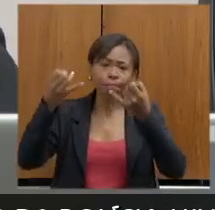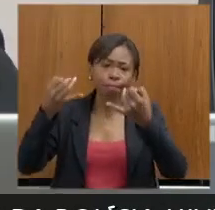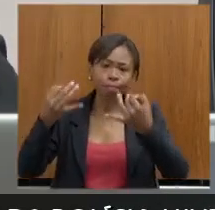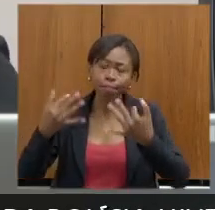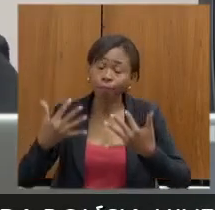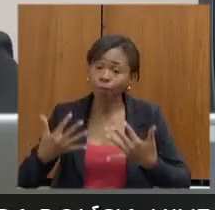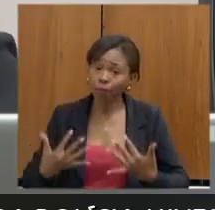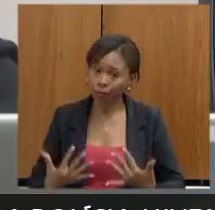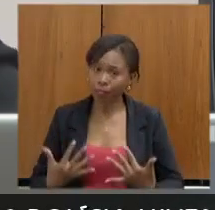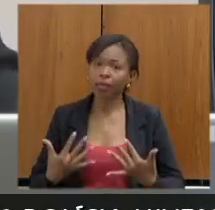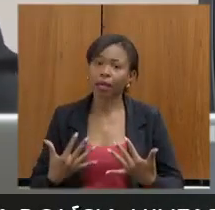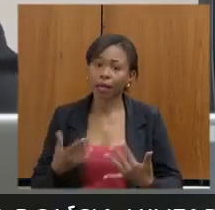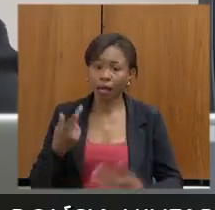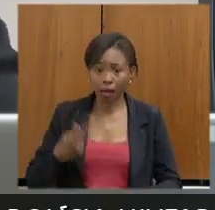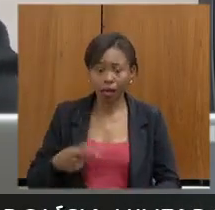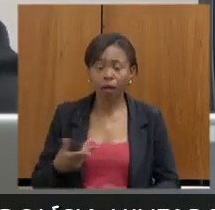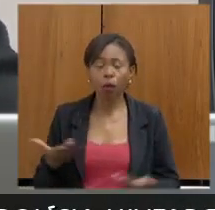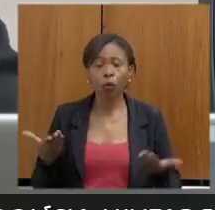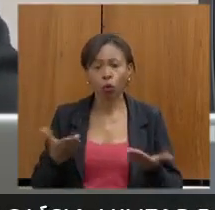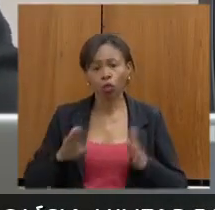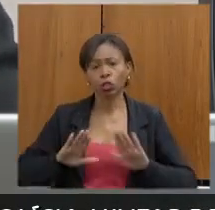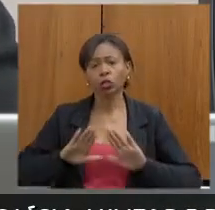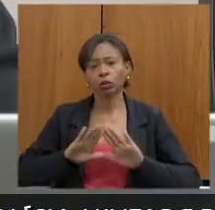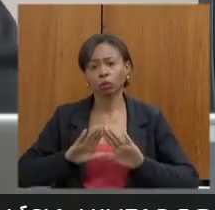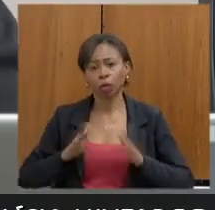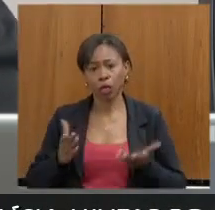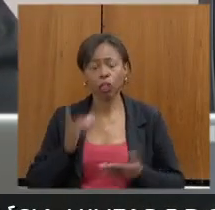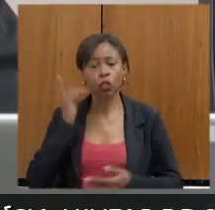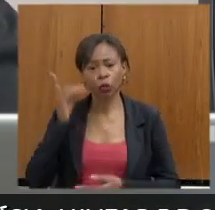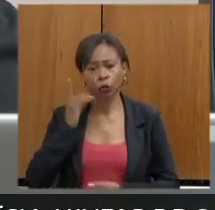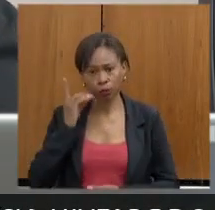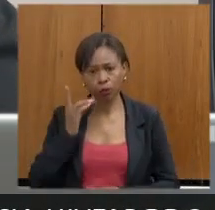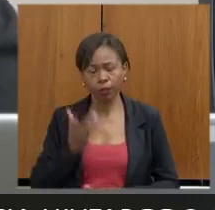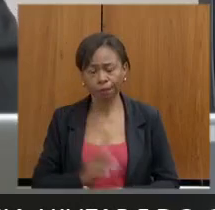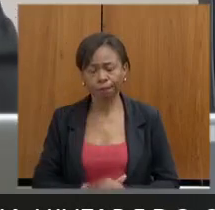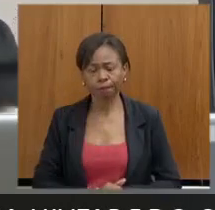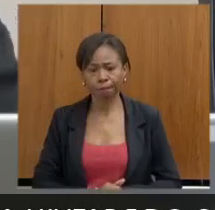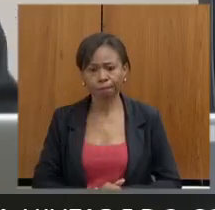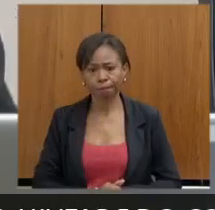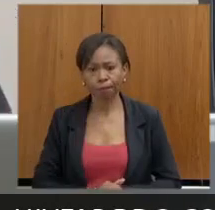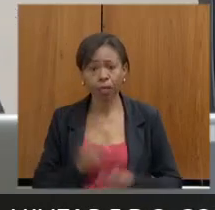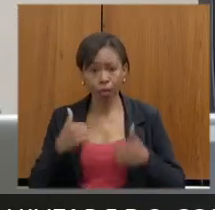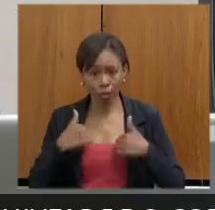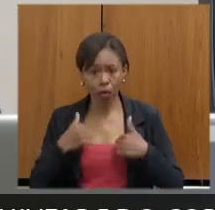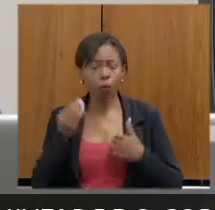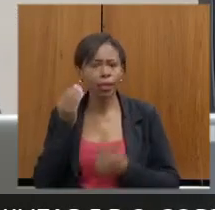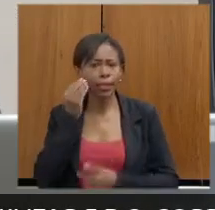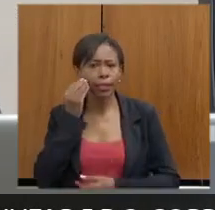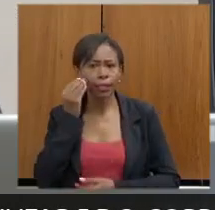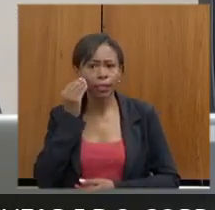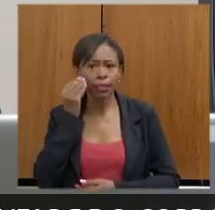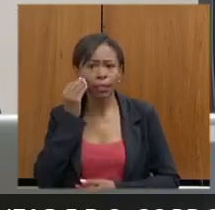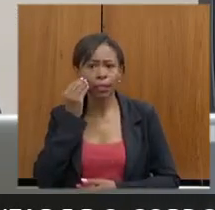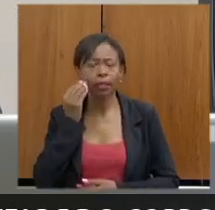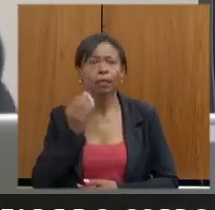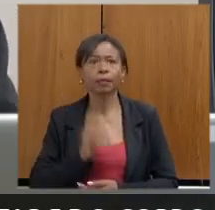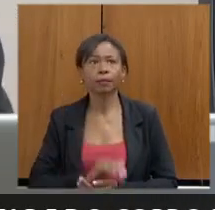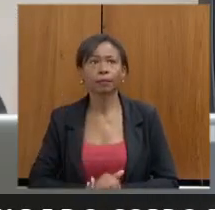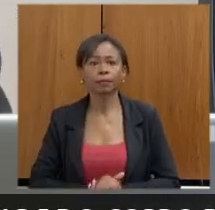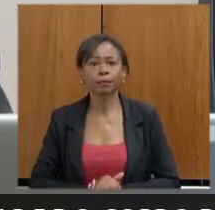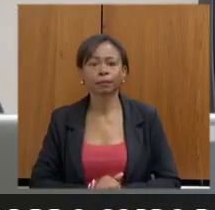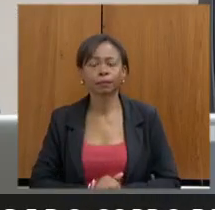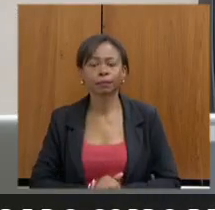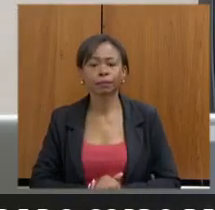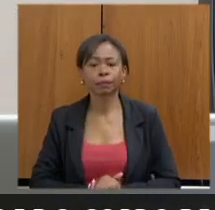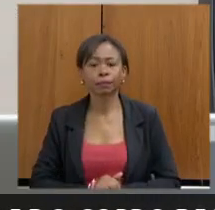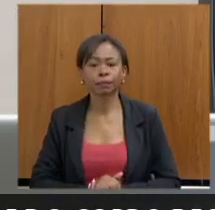esclarecimentos aqui para o conjunto de deputados e deputadas eu vou tentar fazer aqui em